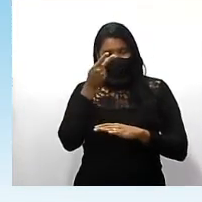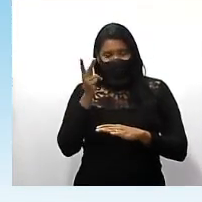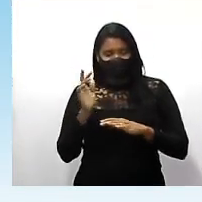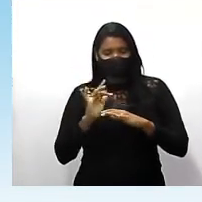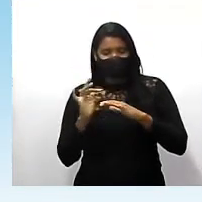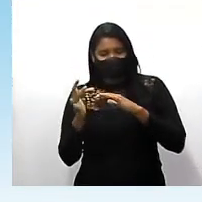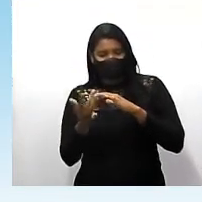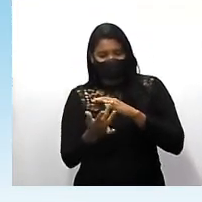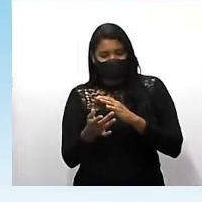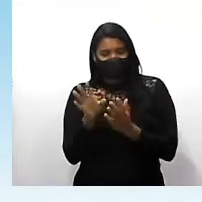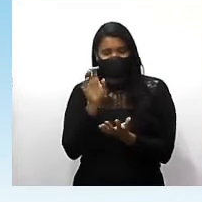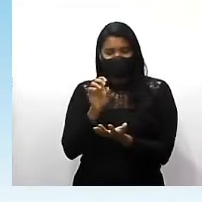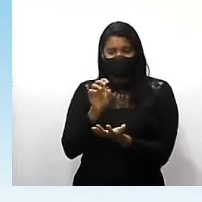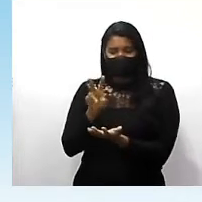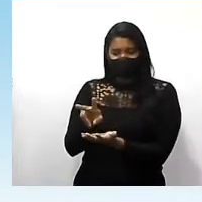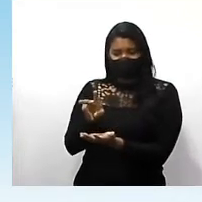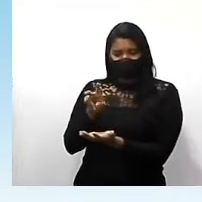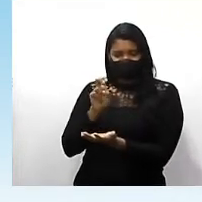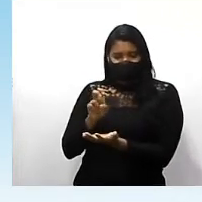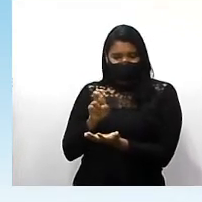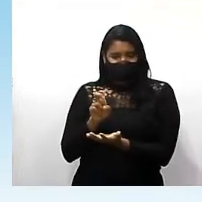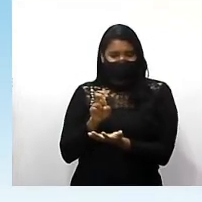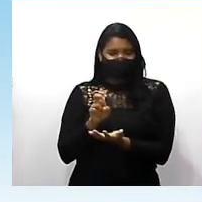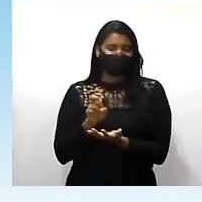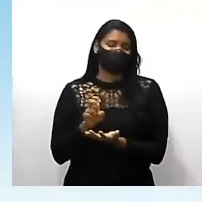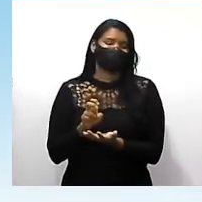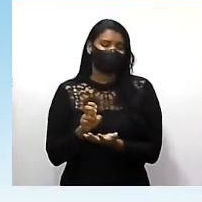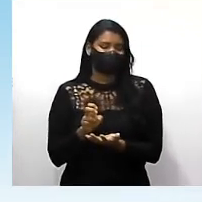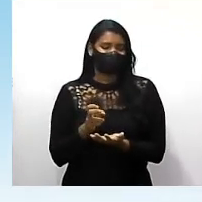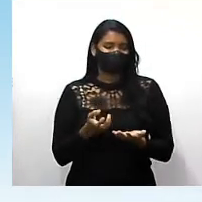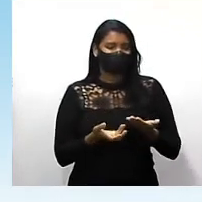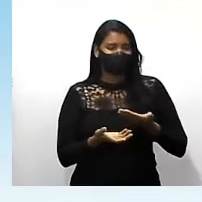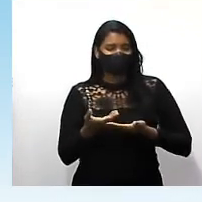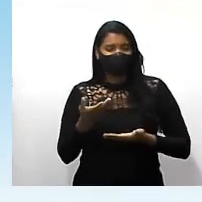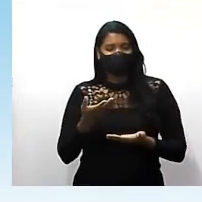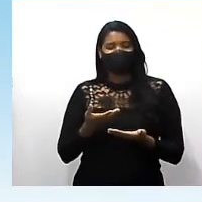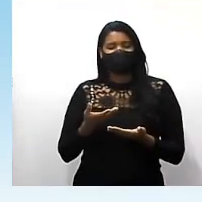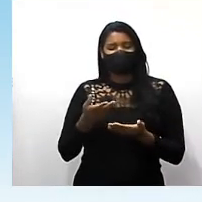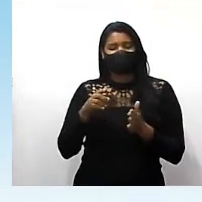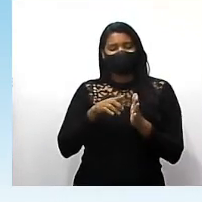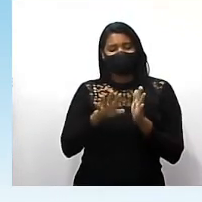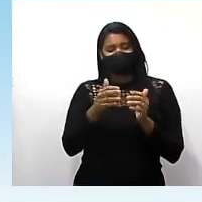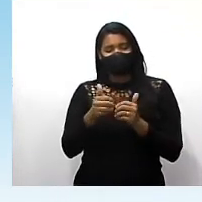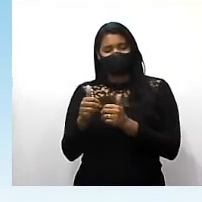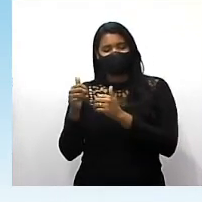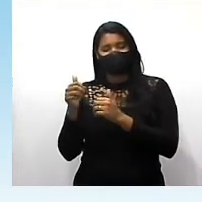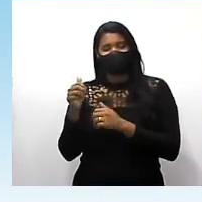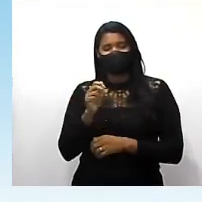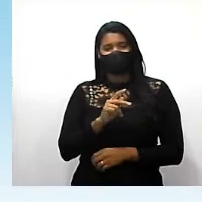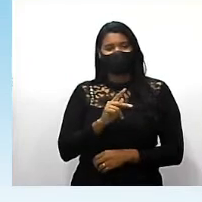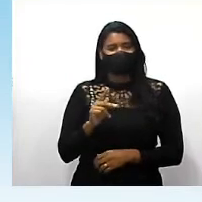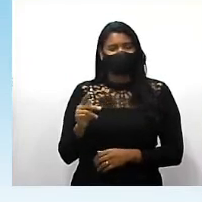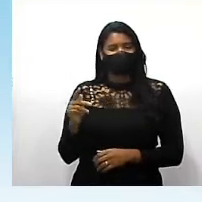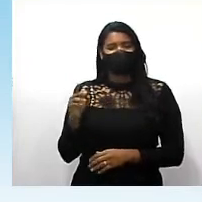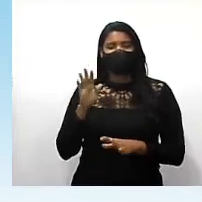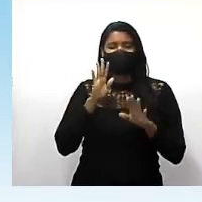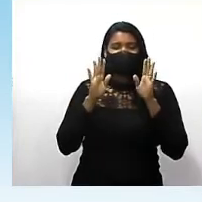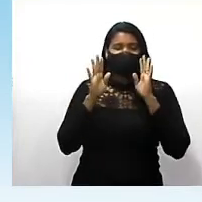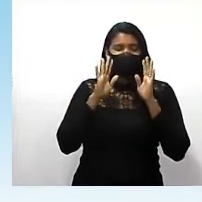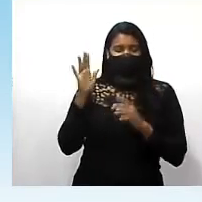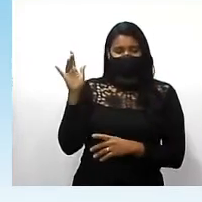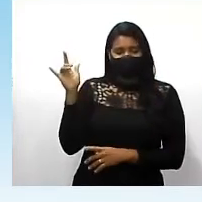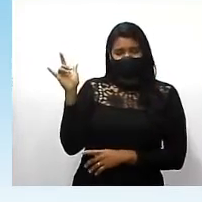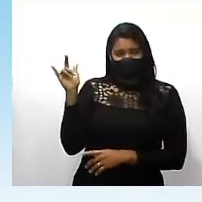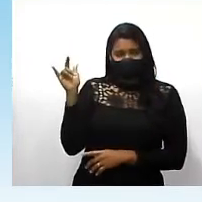do EducaPE e serem um daqueles que nos seguem, ok? Seja no Facebook, seja